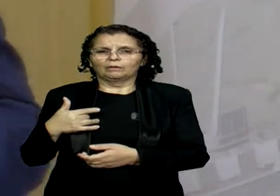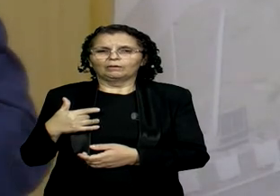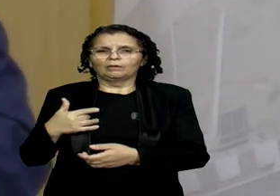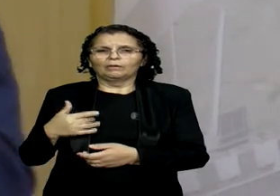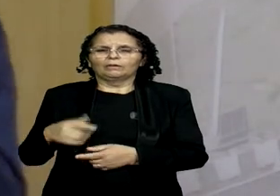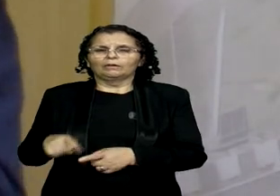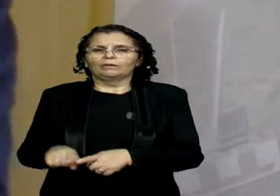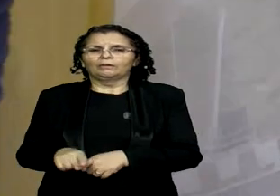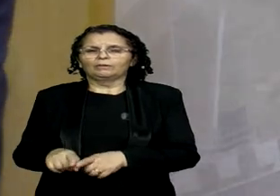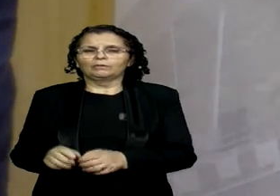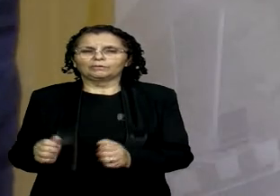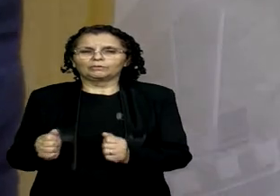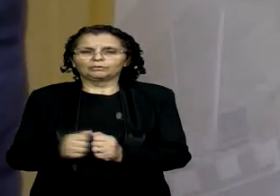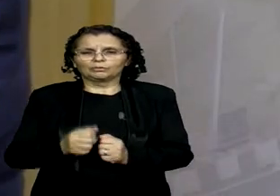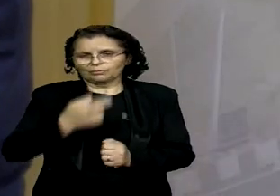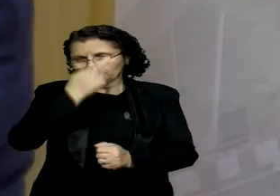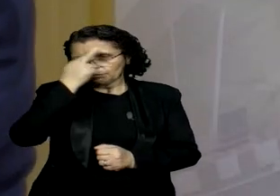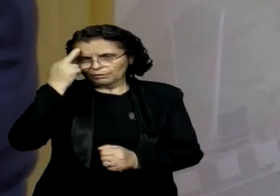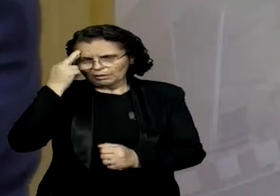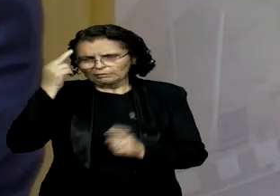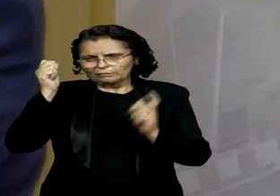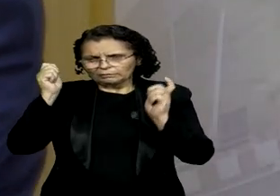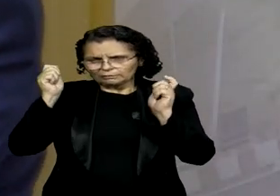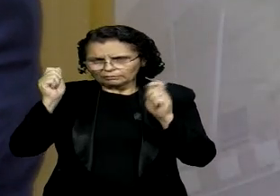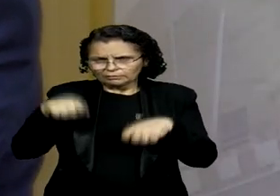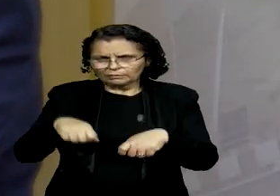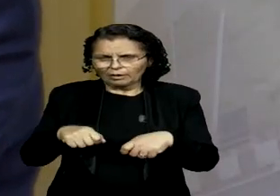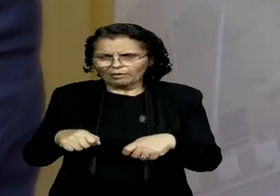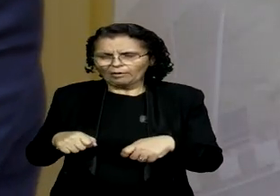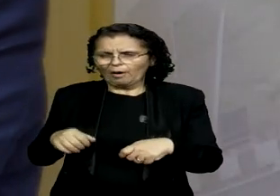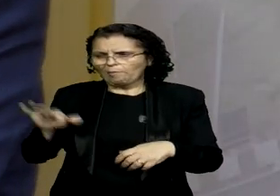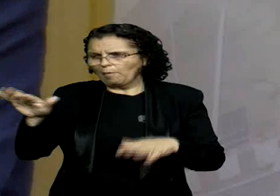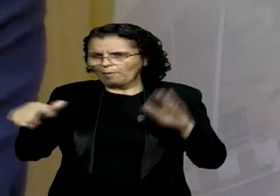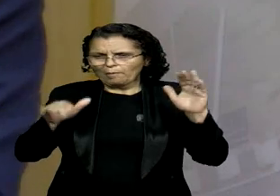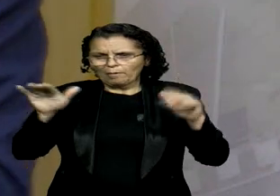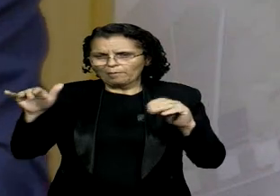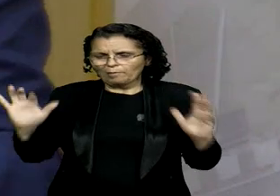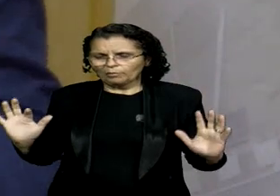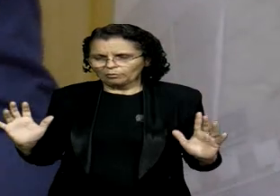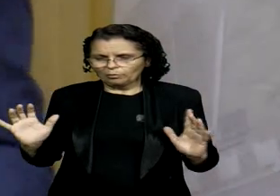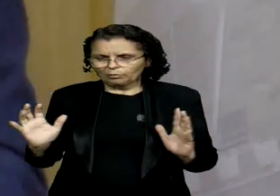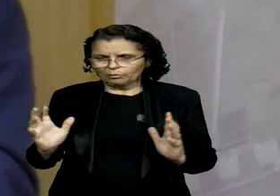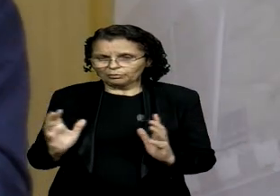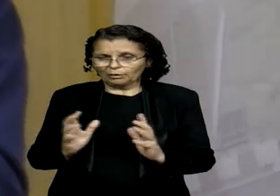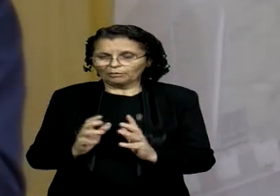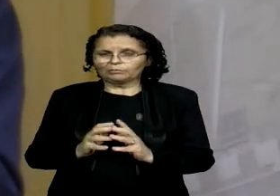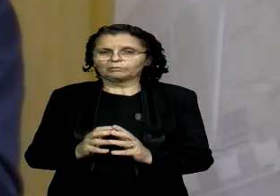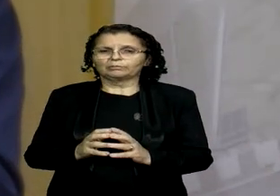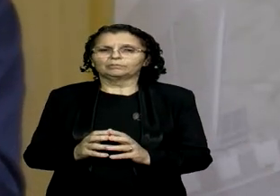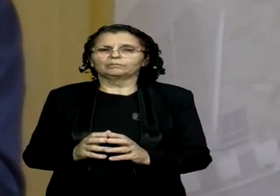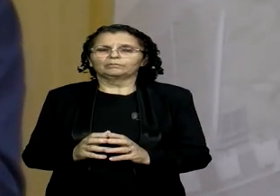doutor Fernando Machado, junto ao prefeito, também a possibilidade de nós realizar aqui